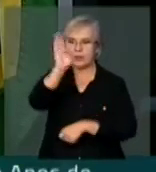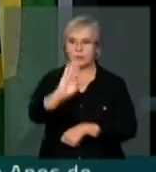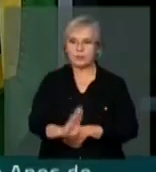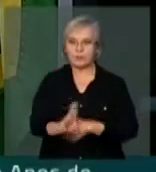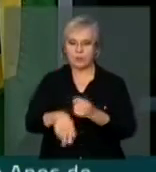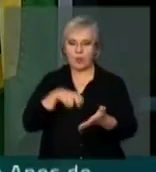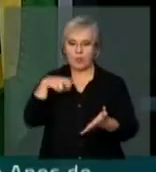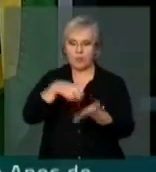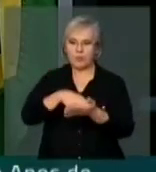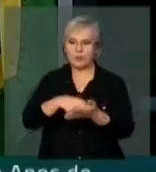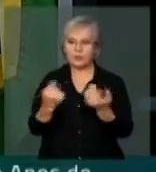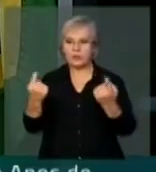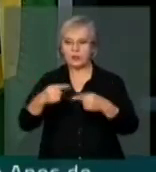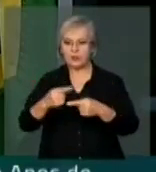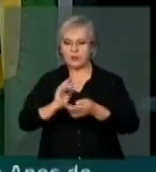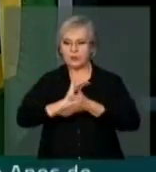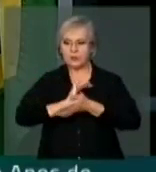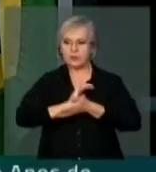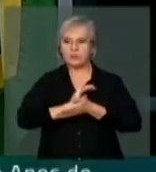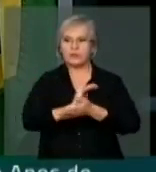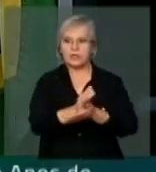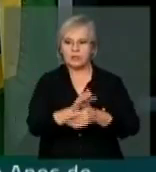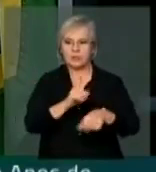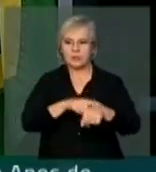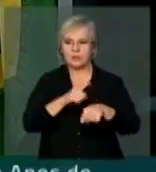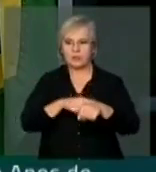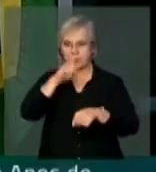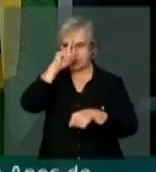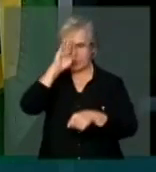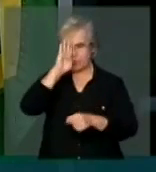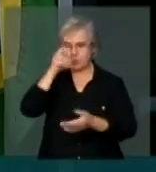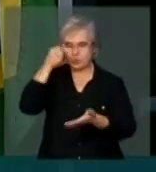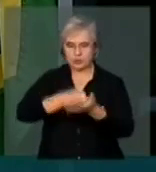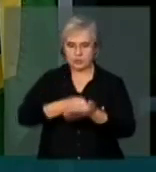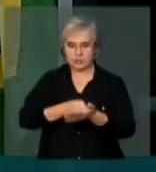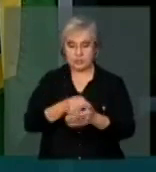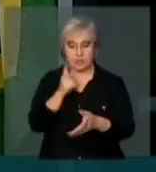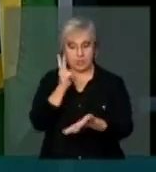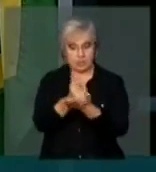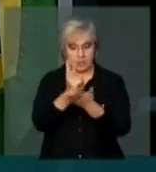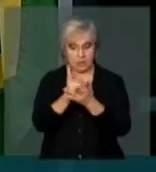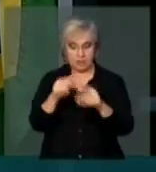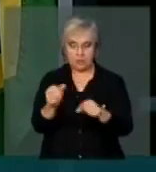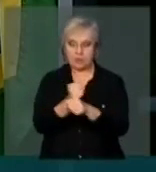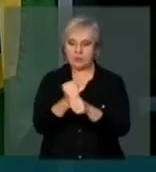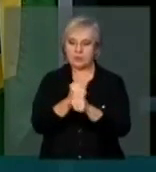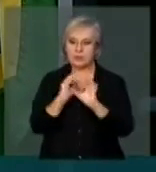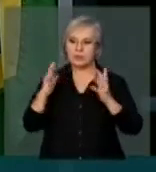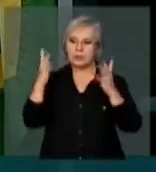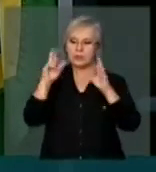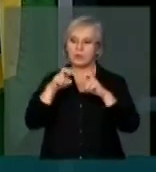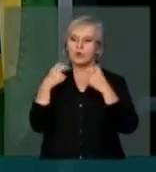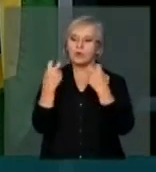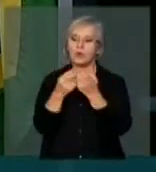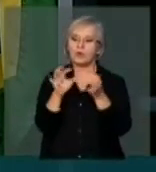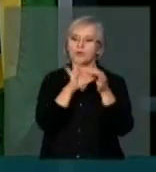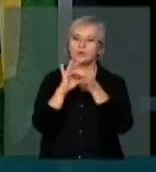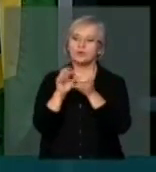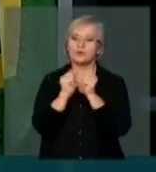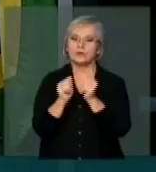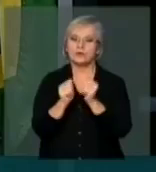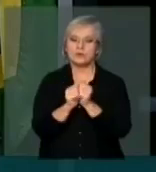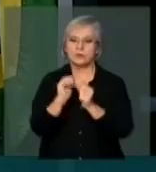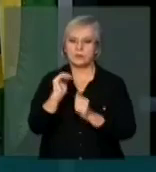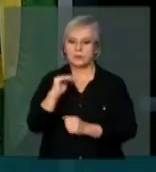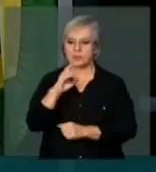punição aos crimes cometidos pela ditadura. No mesmo ano, num ato de coragem, celebrou o culto ecumênico